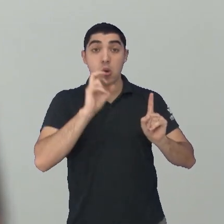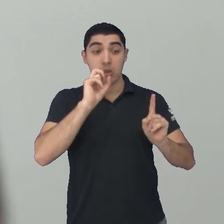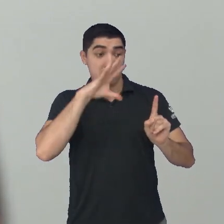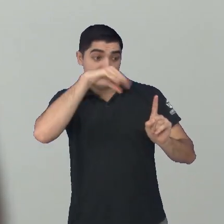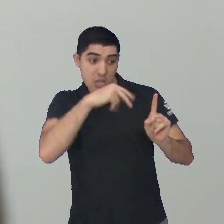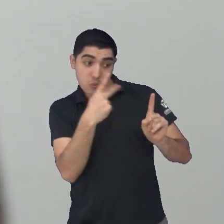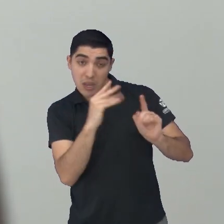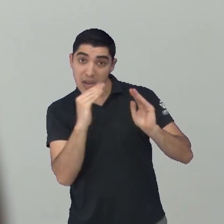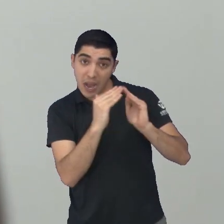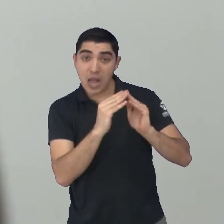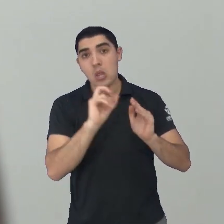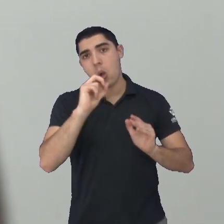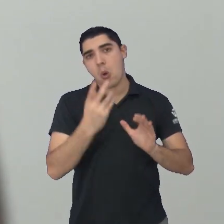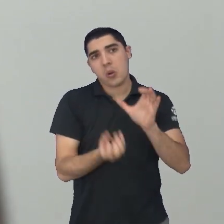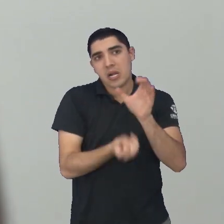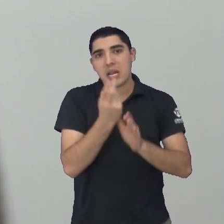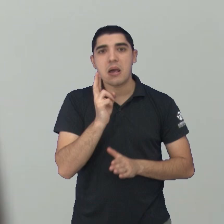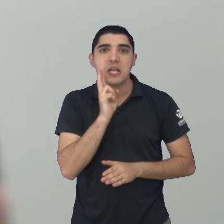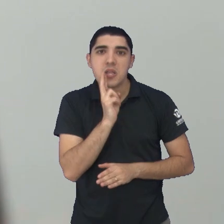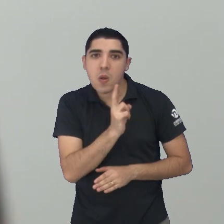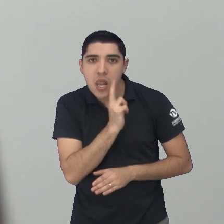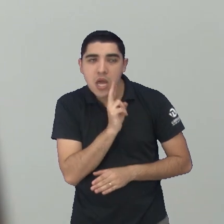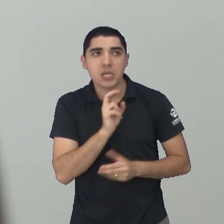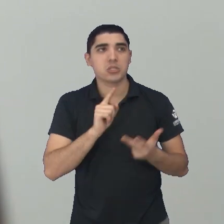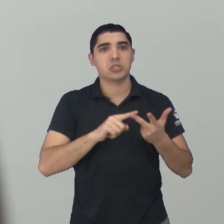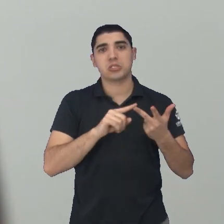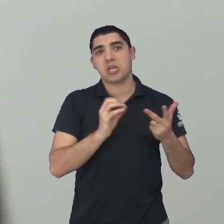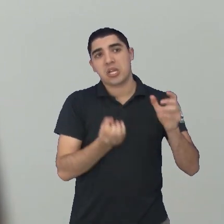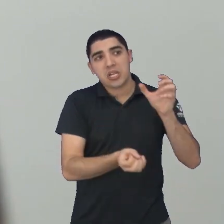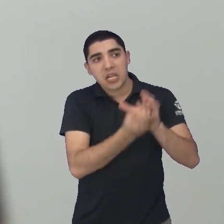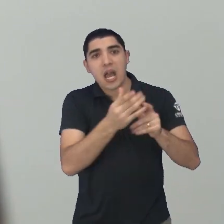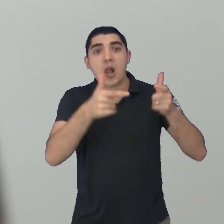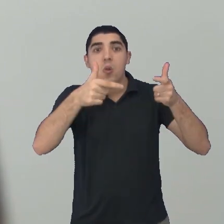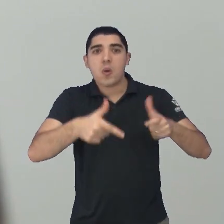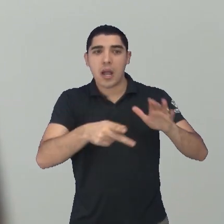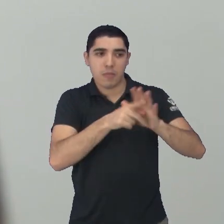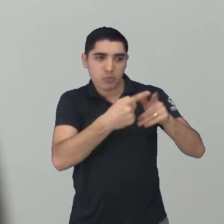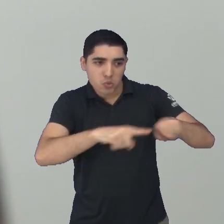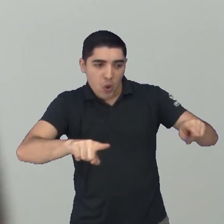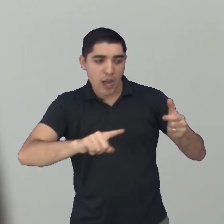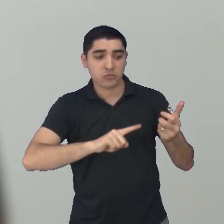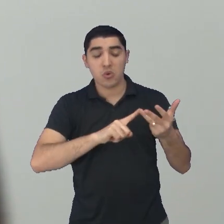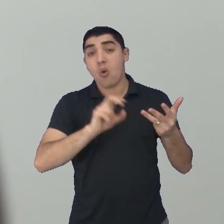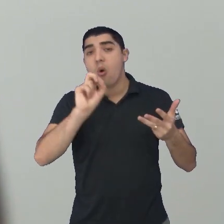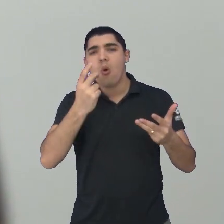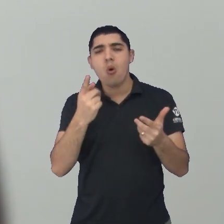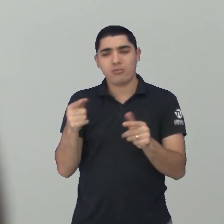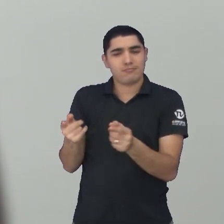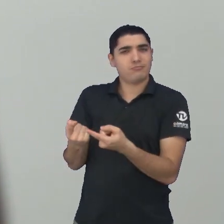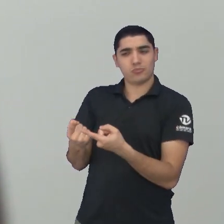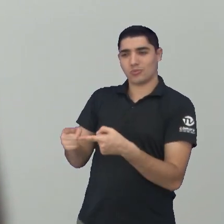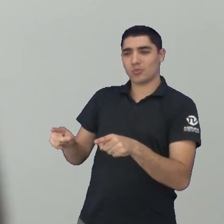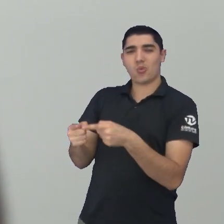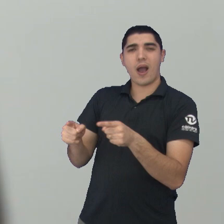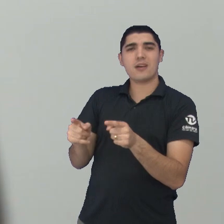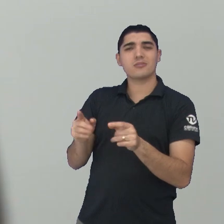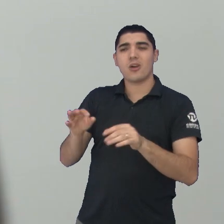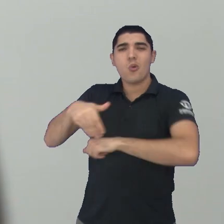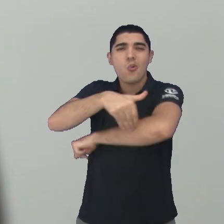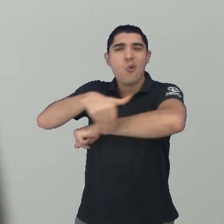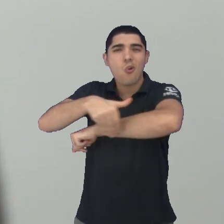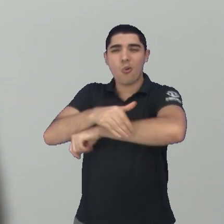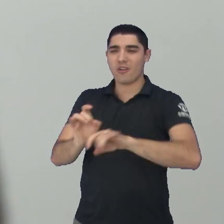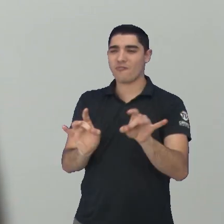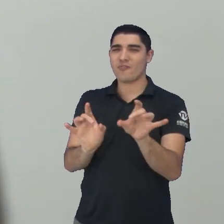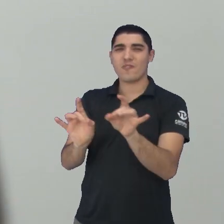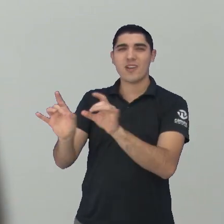um restaurante, uma steakhouse, uma churrascaria, ou um espetinho, qualquer que envolva, né, a temática de